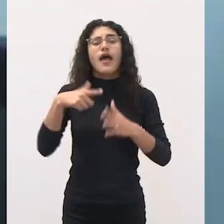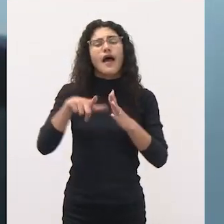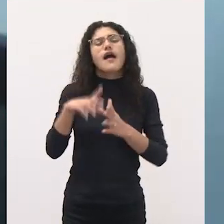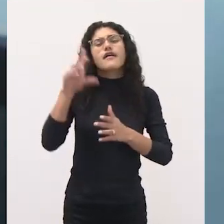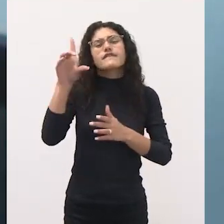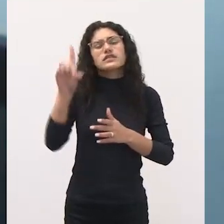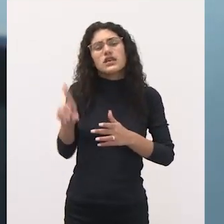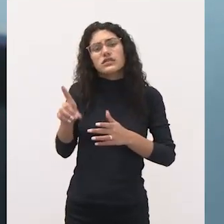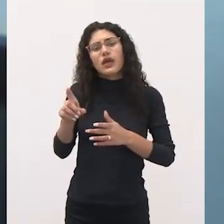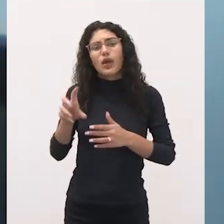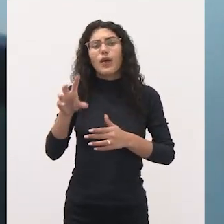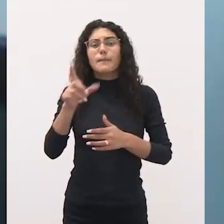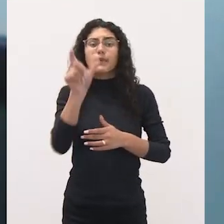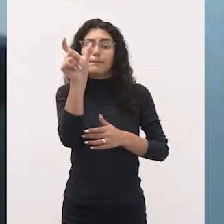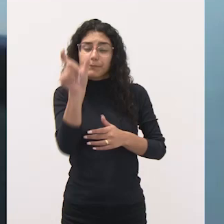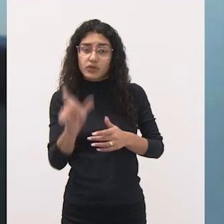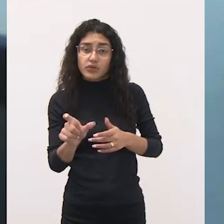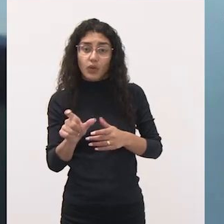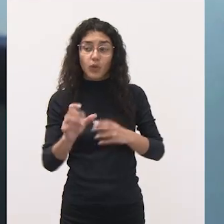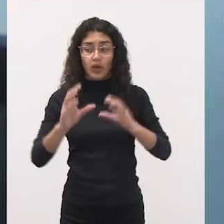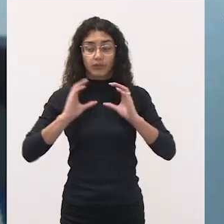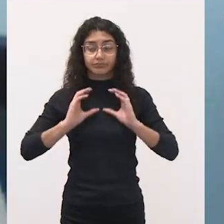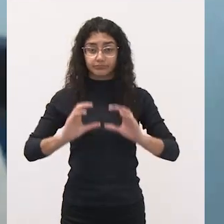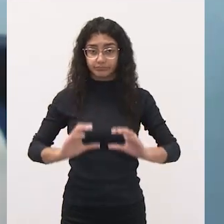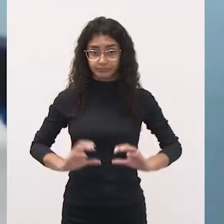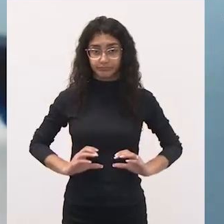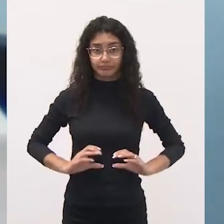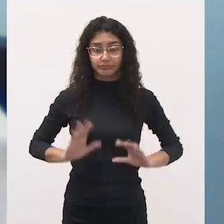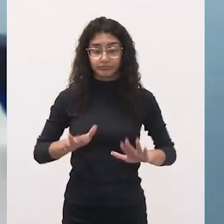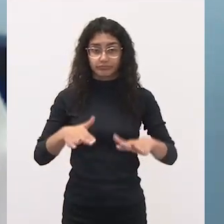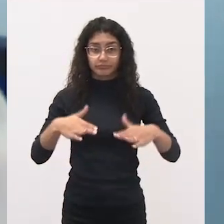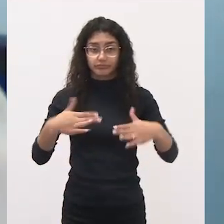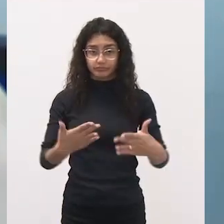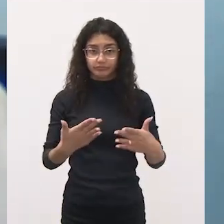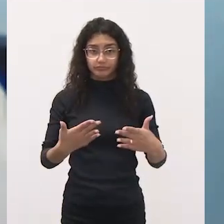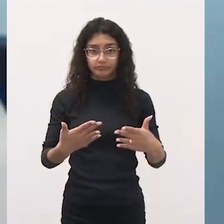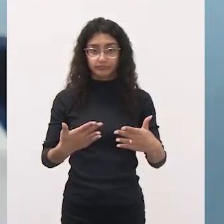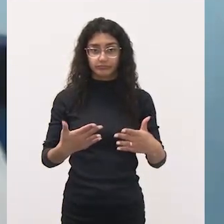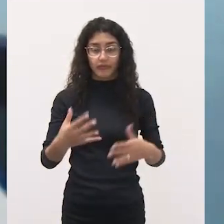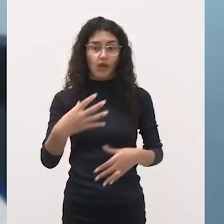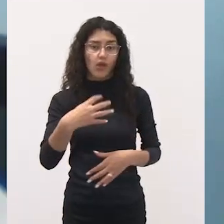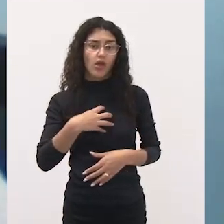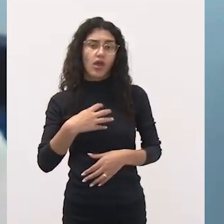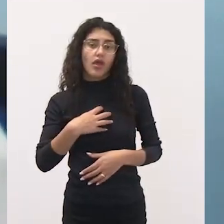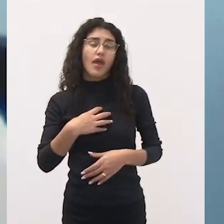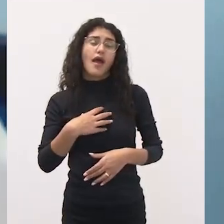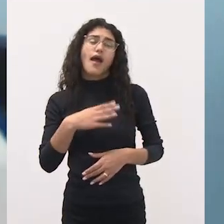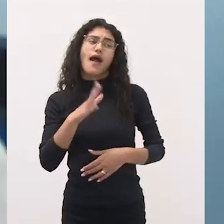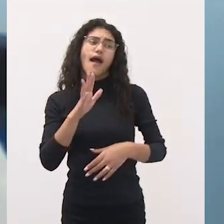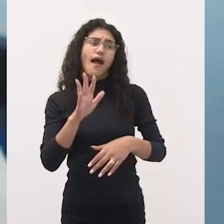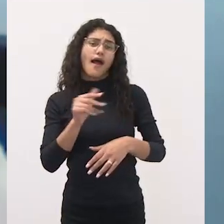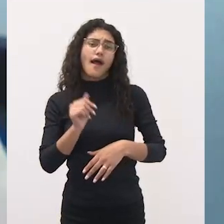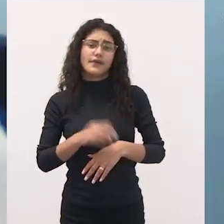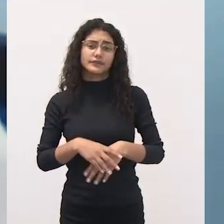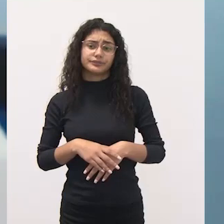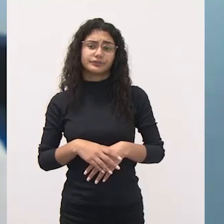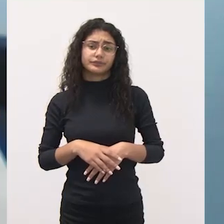um cidadão. Então, essa questão de você falar, vou atender